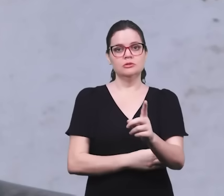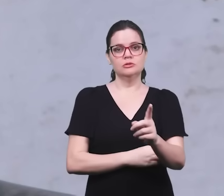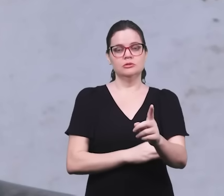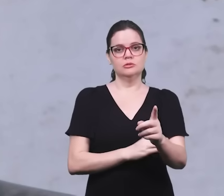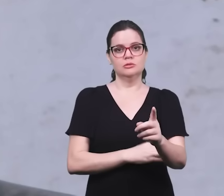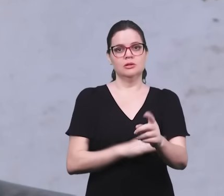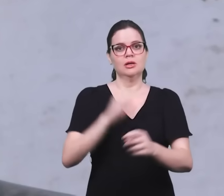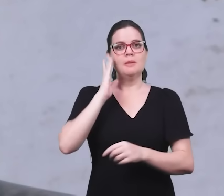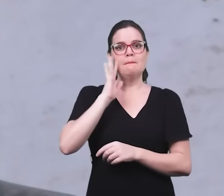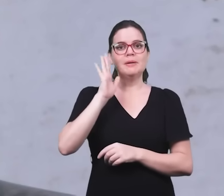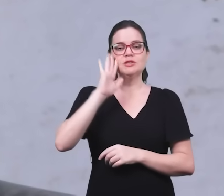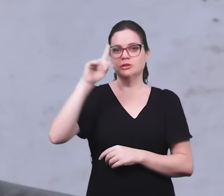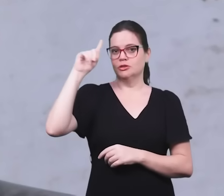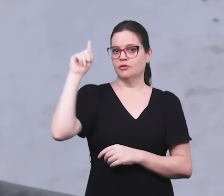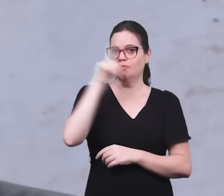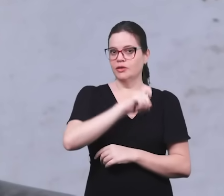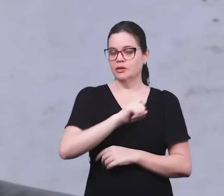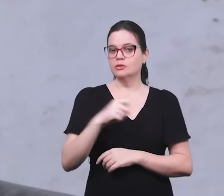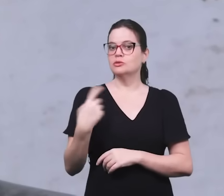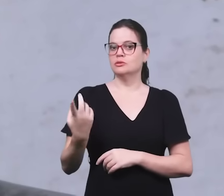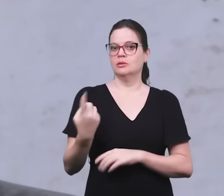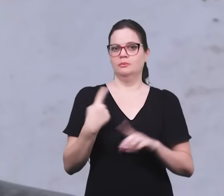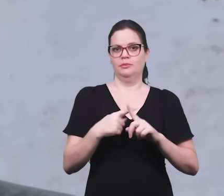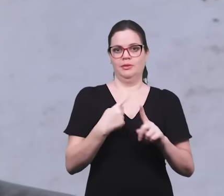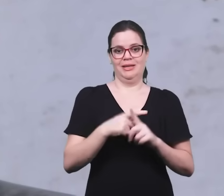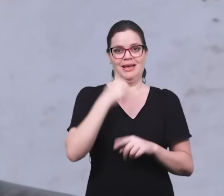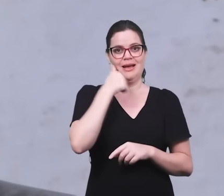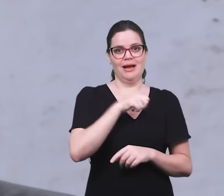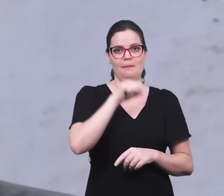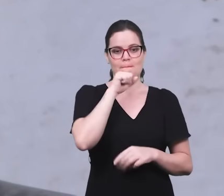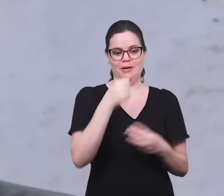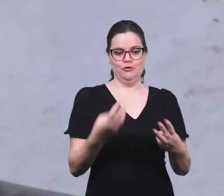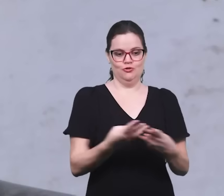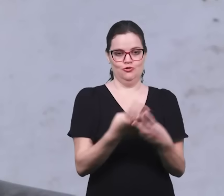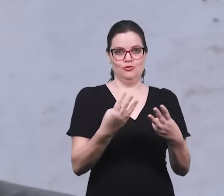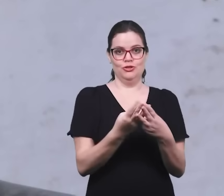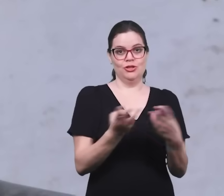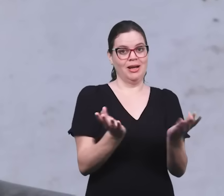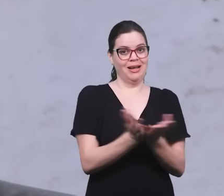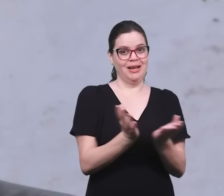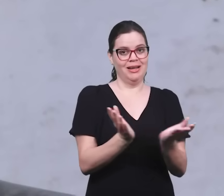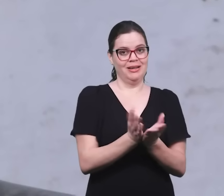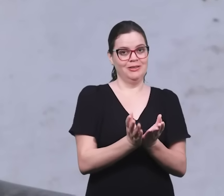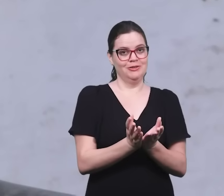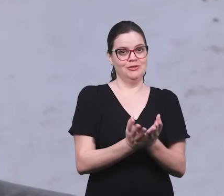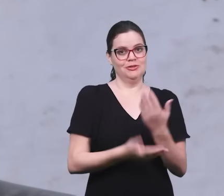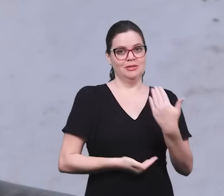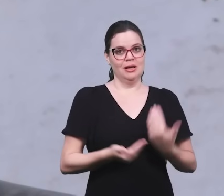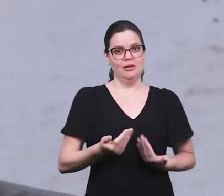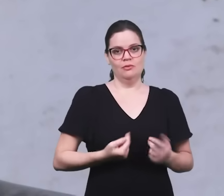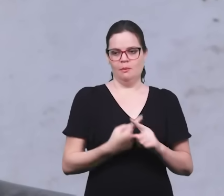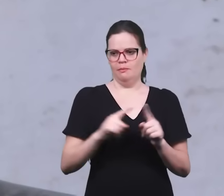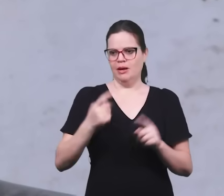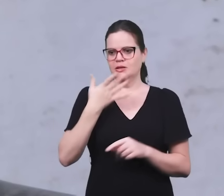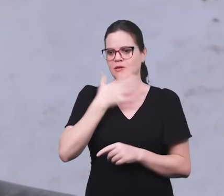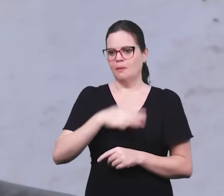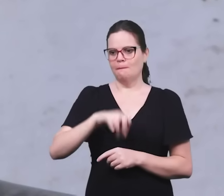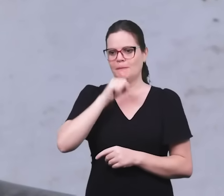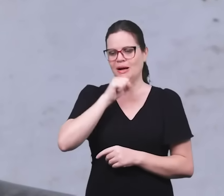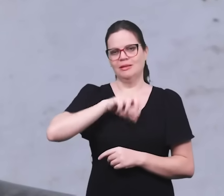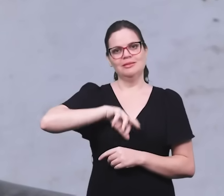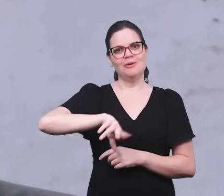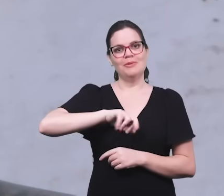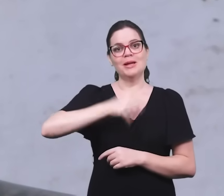dele permanecer, porque a palavra diz que a mãe era judia e crente, mas o pai não. Verdade. O pai era grego, então